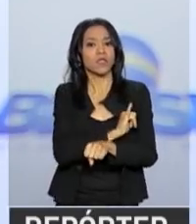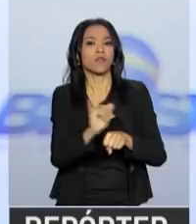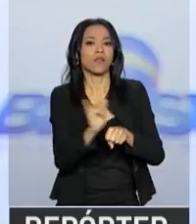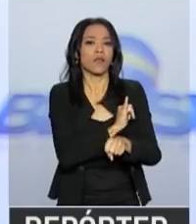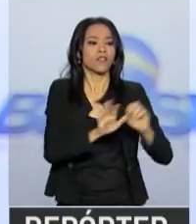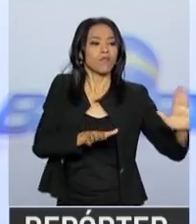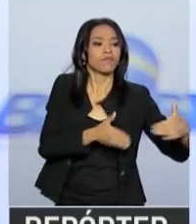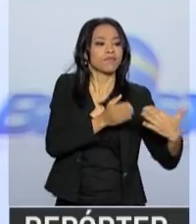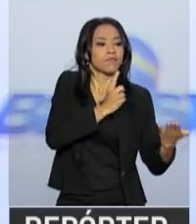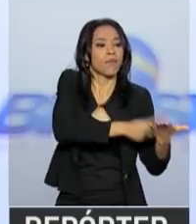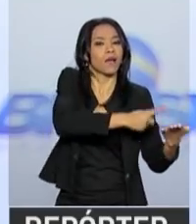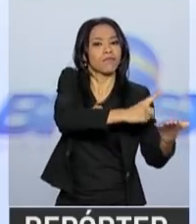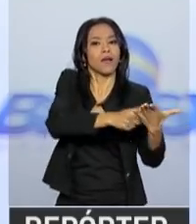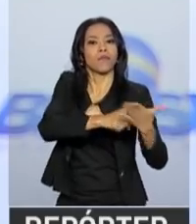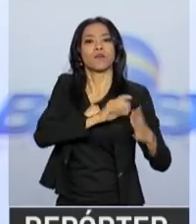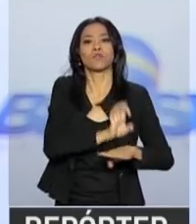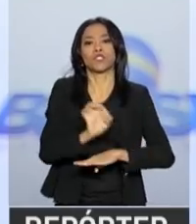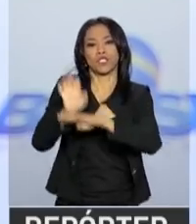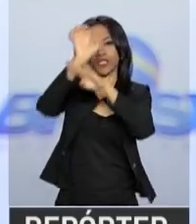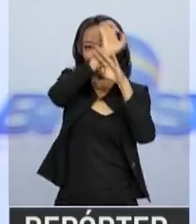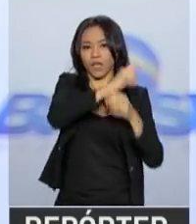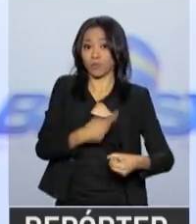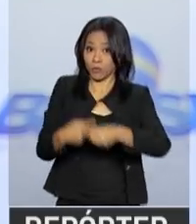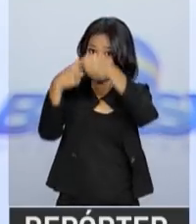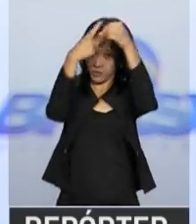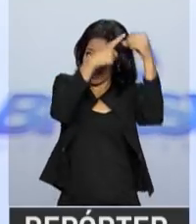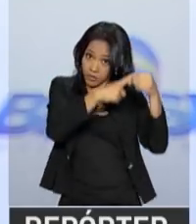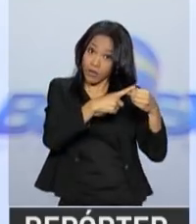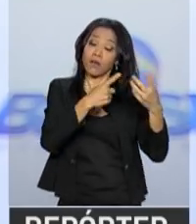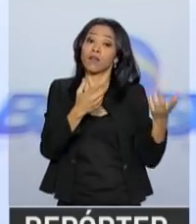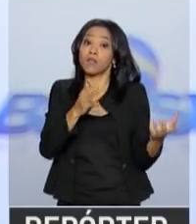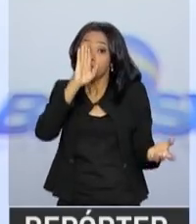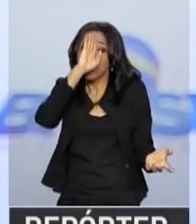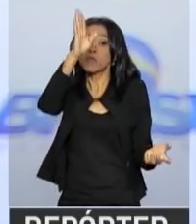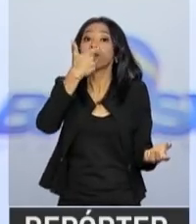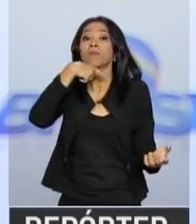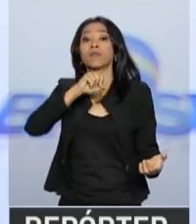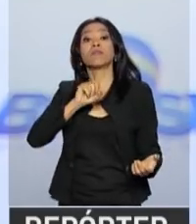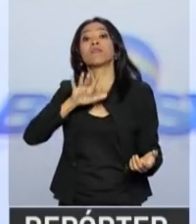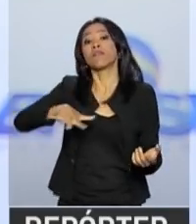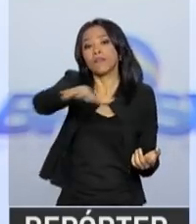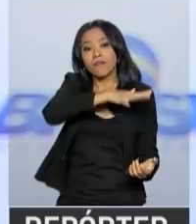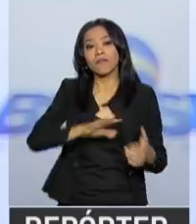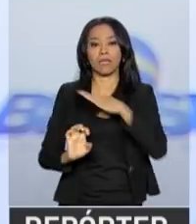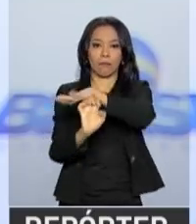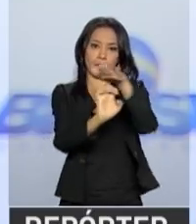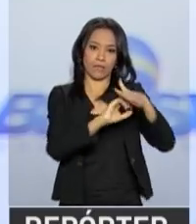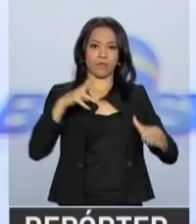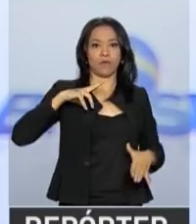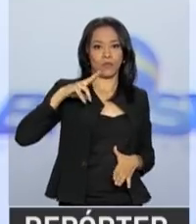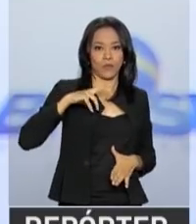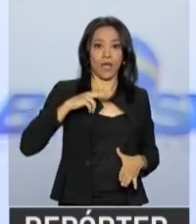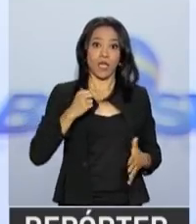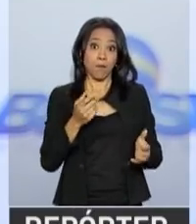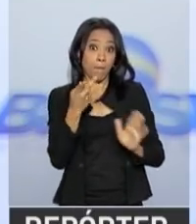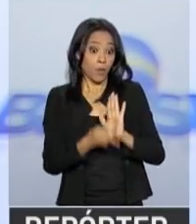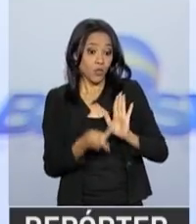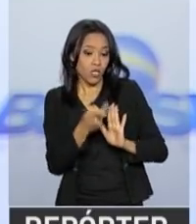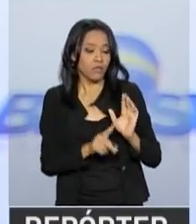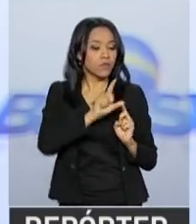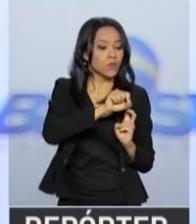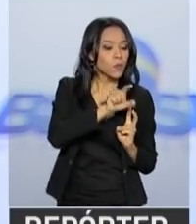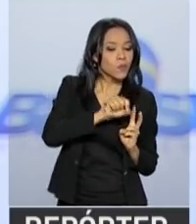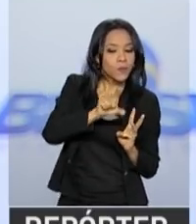governos estaduais federais municipais e principalmente com o setor privado é selecionar projetos que possam atrair